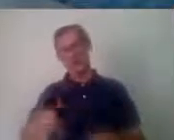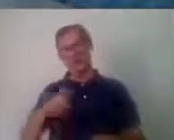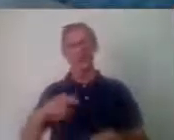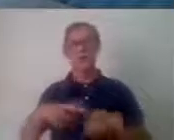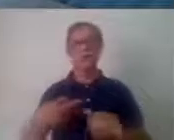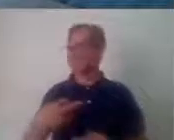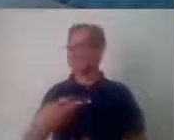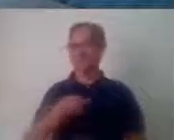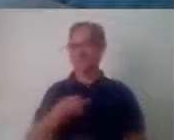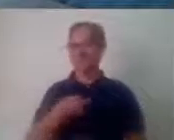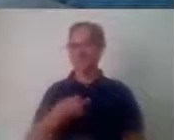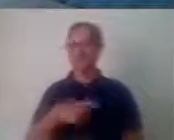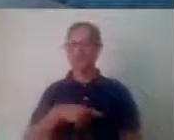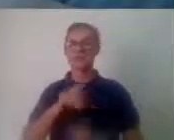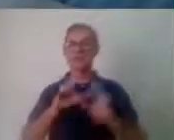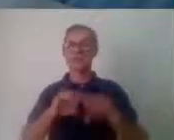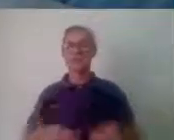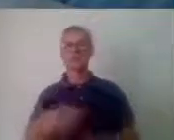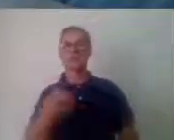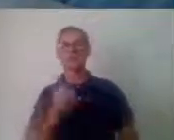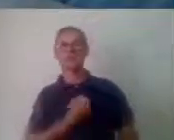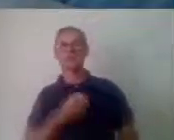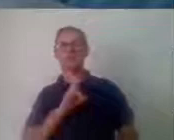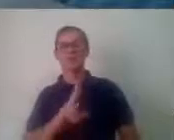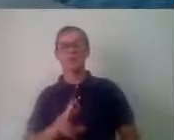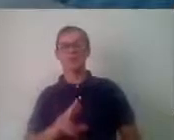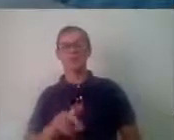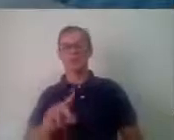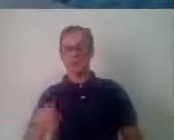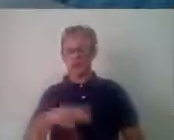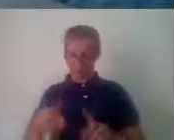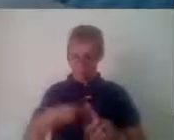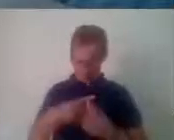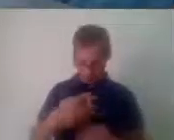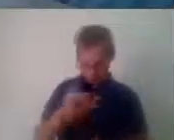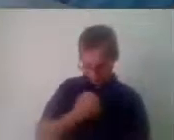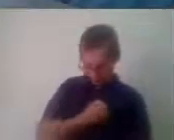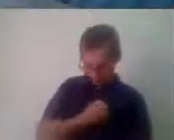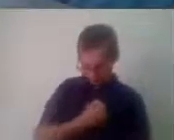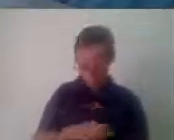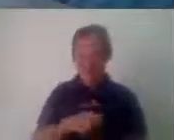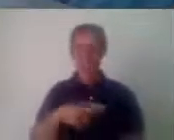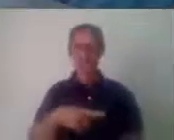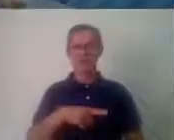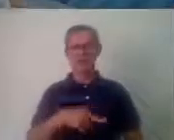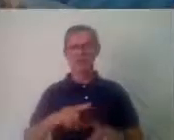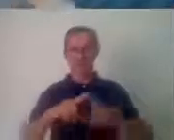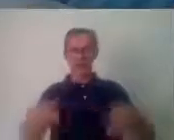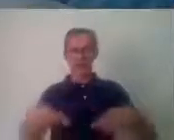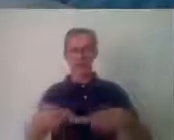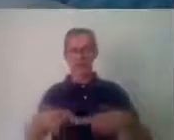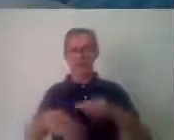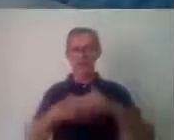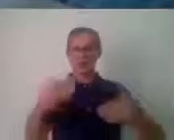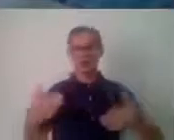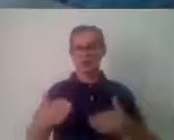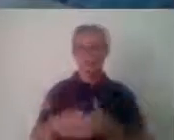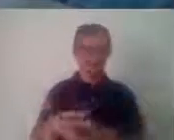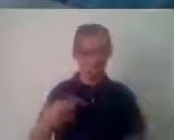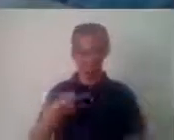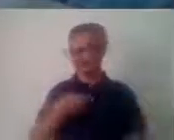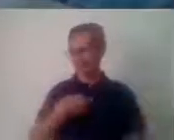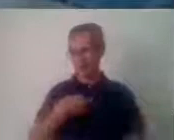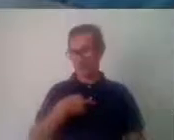E não pode, a gente tem que sobrar um número. O resultado da sua integral dupla é um número. Quando você tem uma região geral, você não